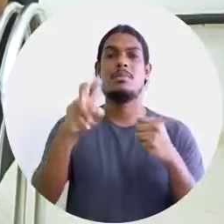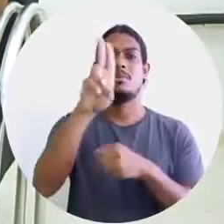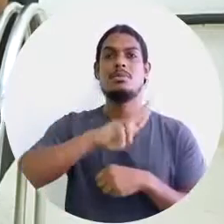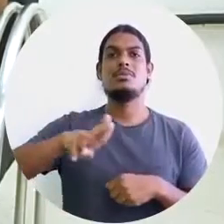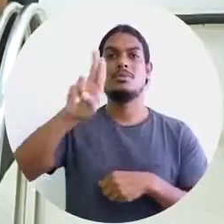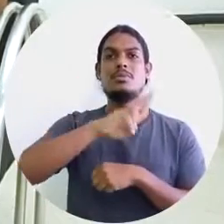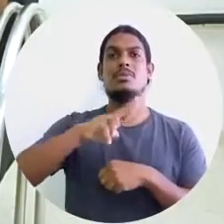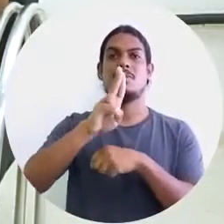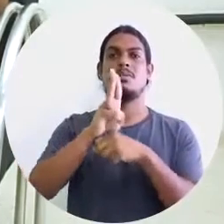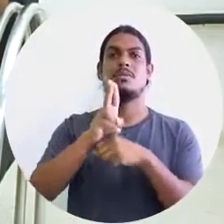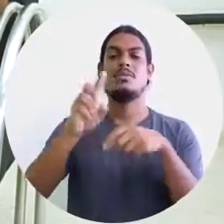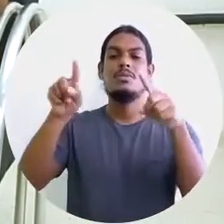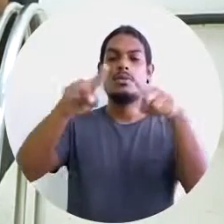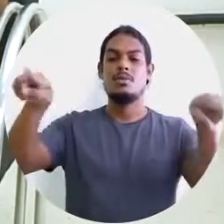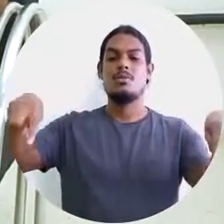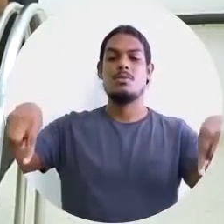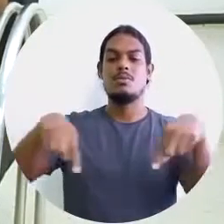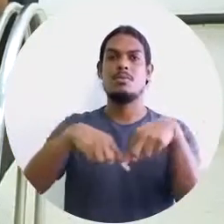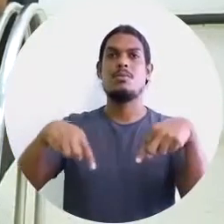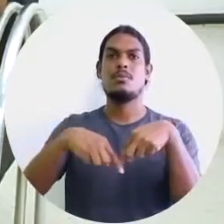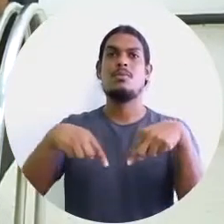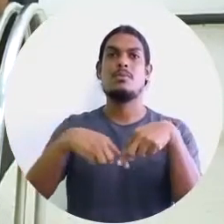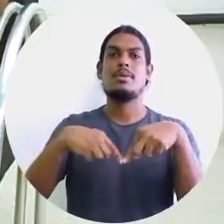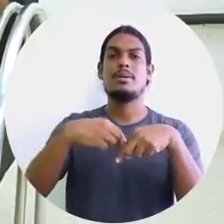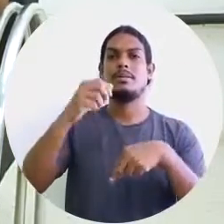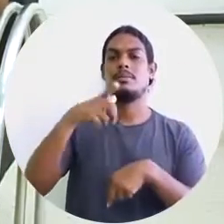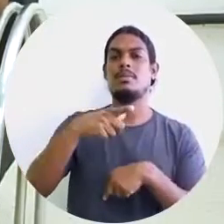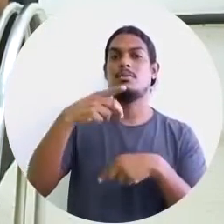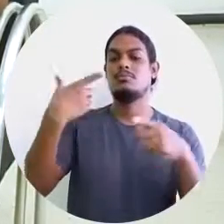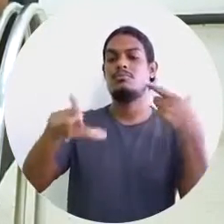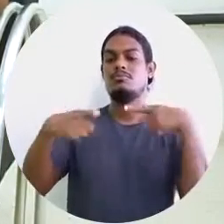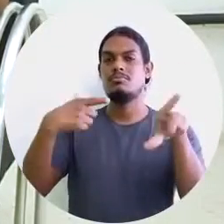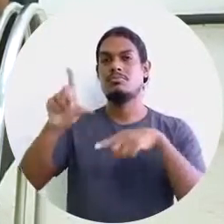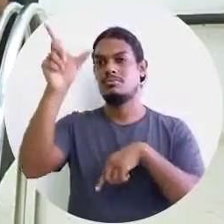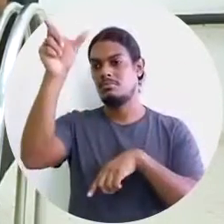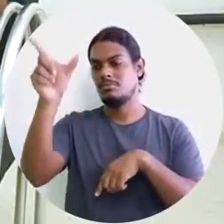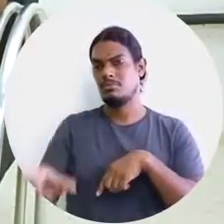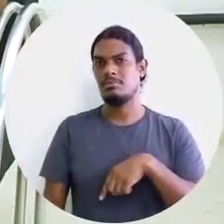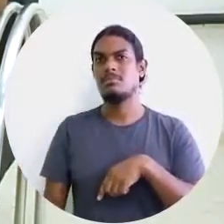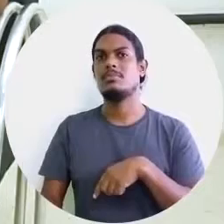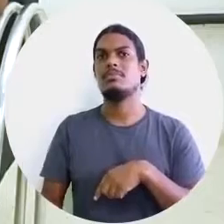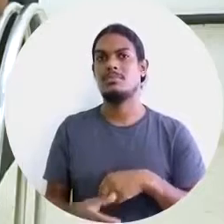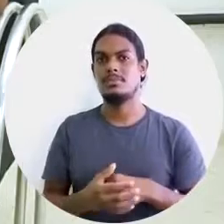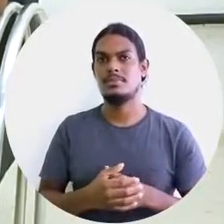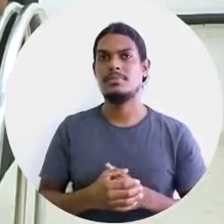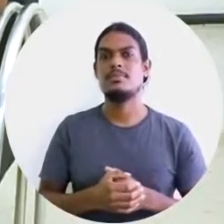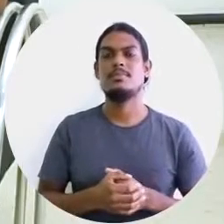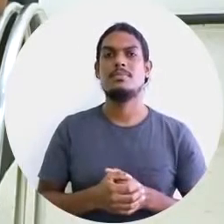operador. Né? Você pode colocar o operador dentro de uma cabine com um tratamento